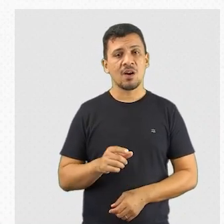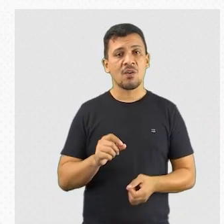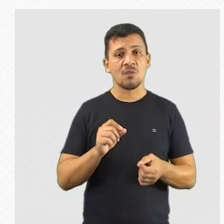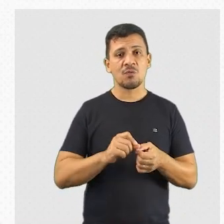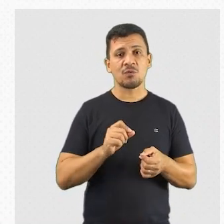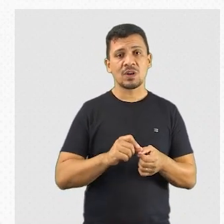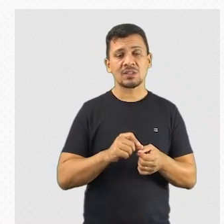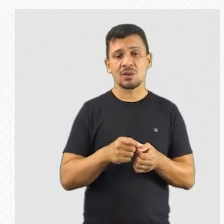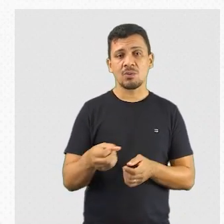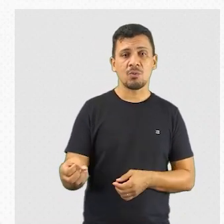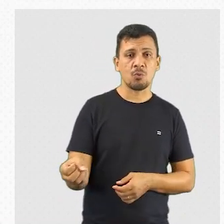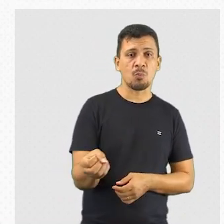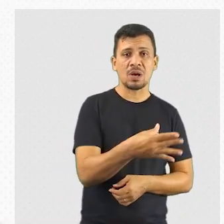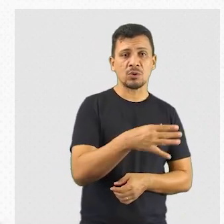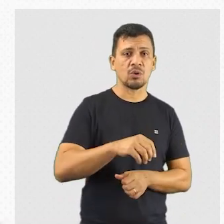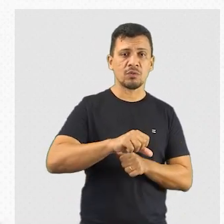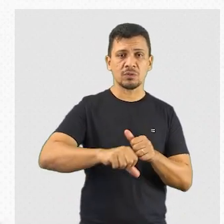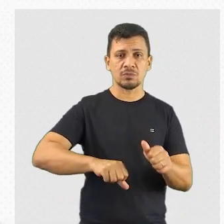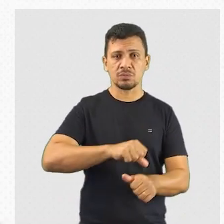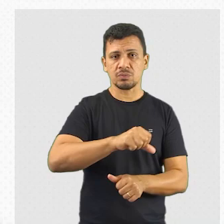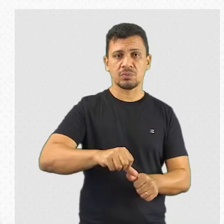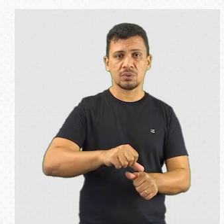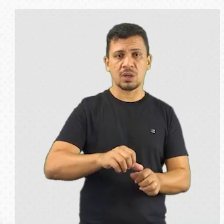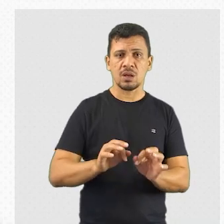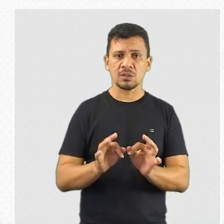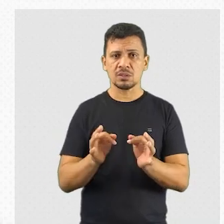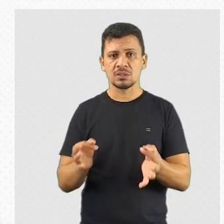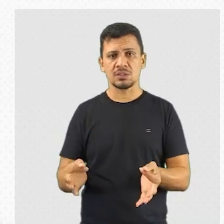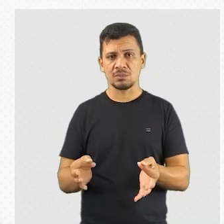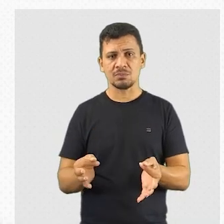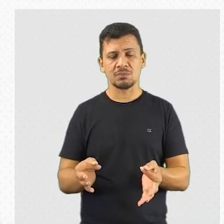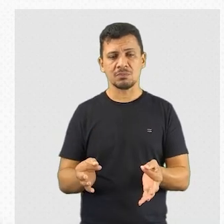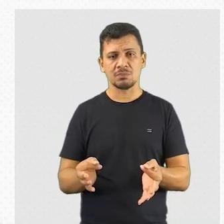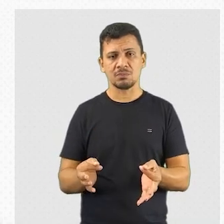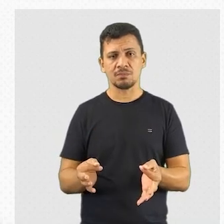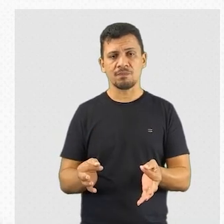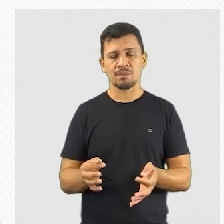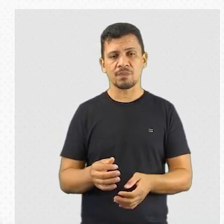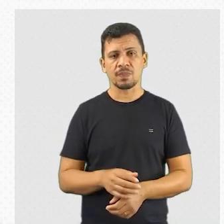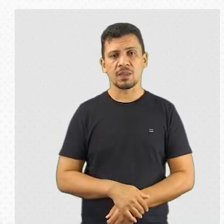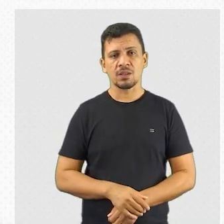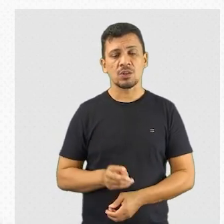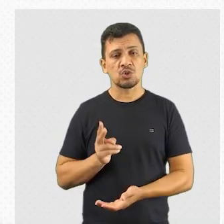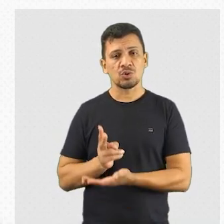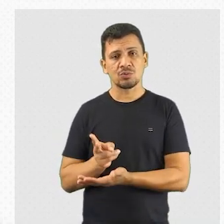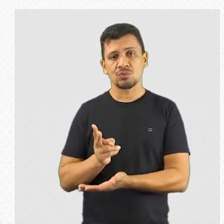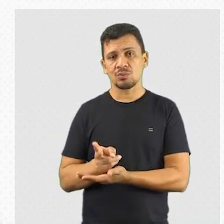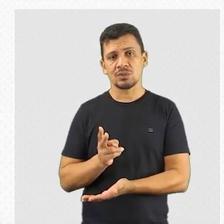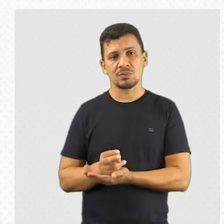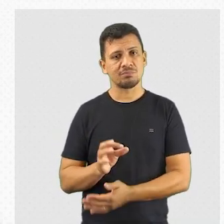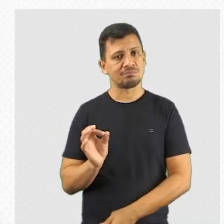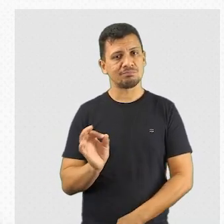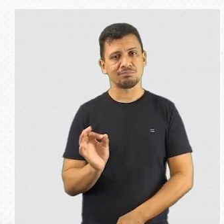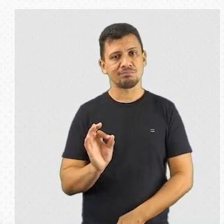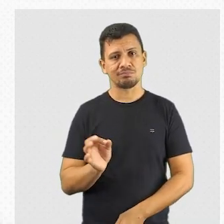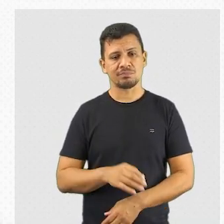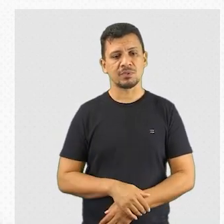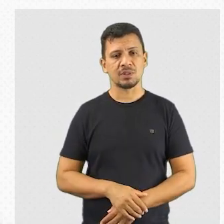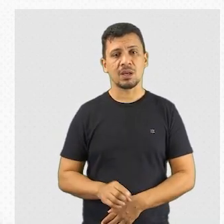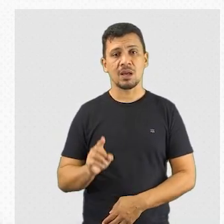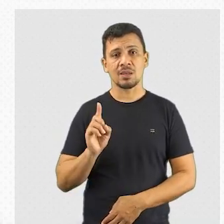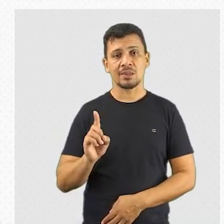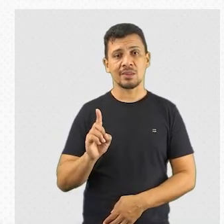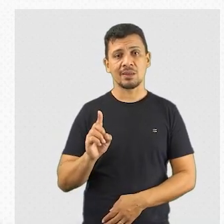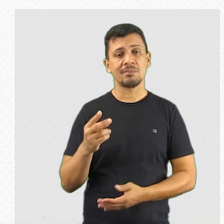uma regeneração, se regenerar, fazer processos simples, né, de continuação, né, dessa espécie. Então, a letra